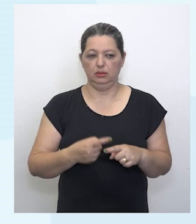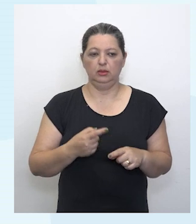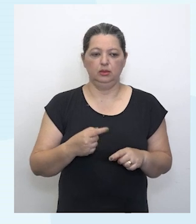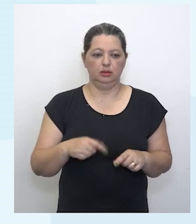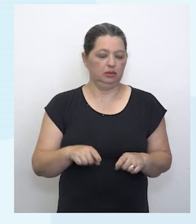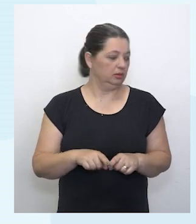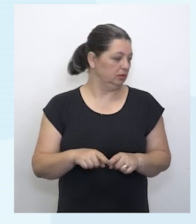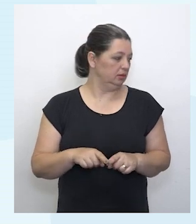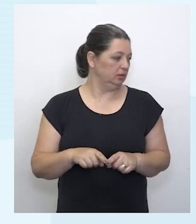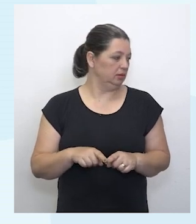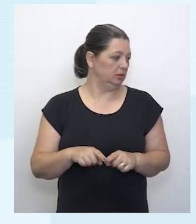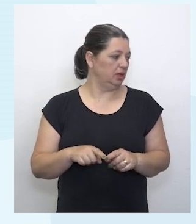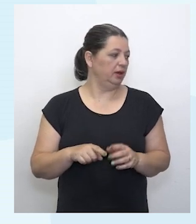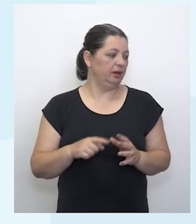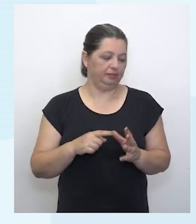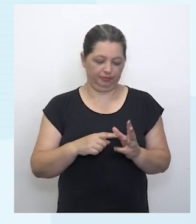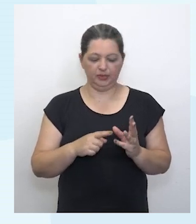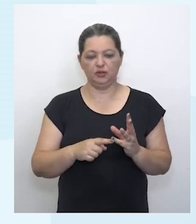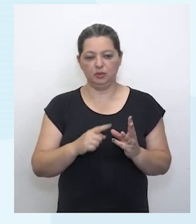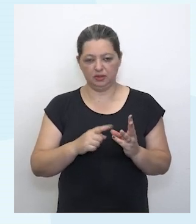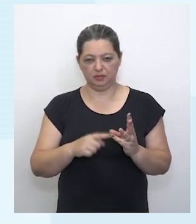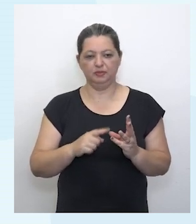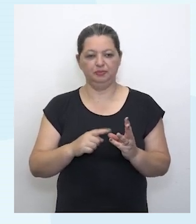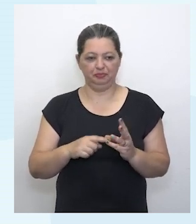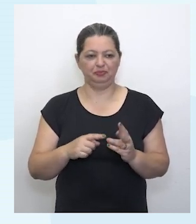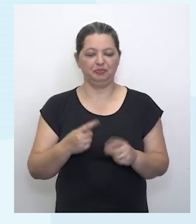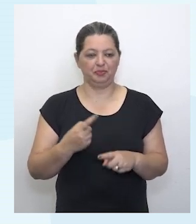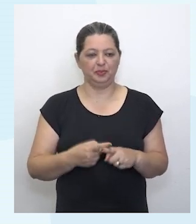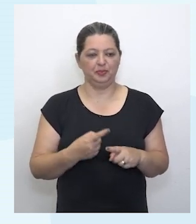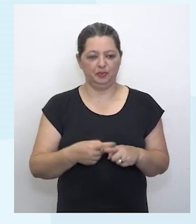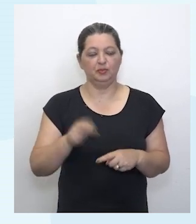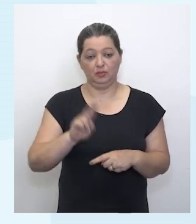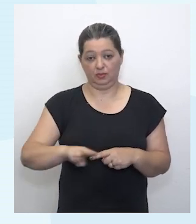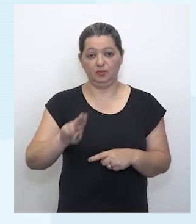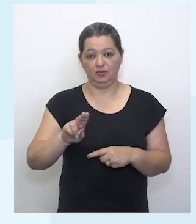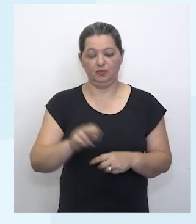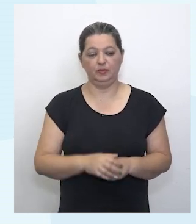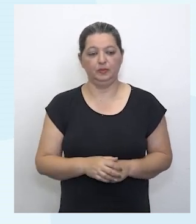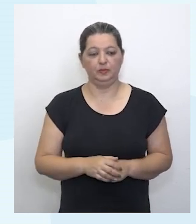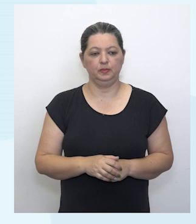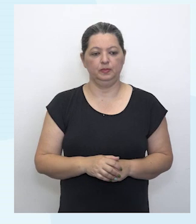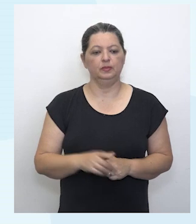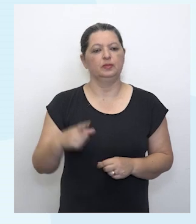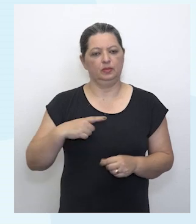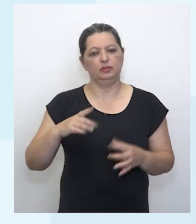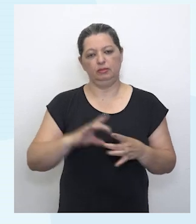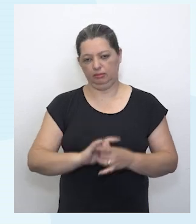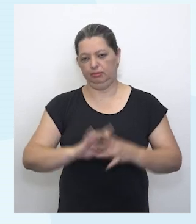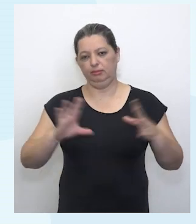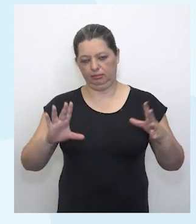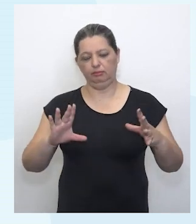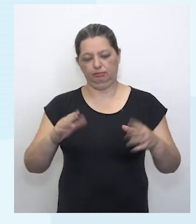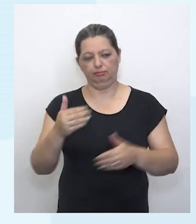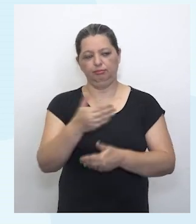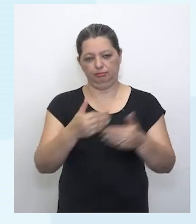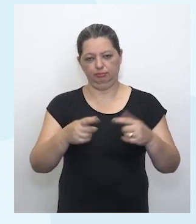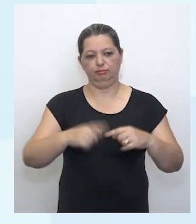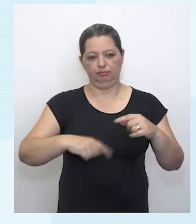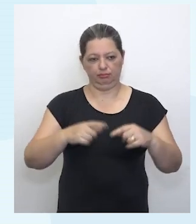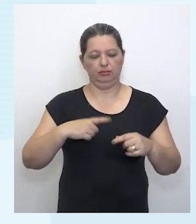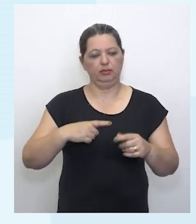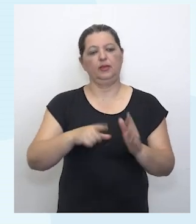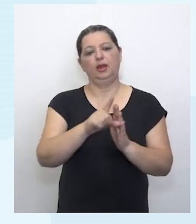vocês quiserem utilizar, também podem utilizar, né? Lembrando que esse material vai estar disponível para vocês. Então, nós temos aí lista